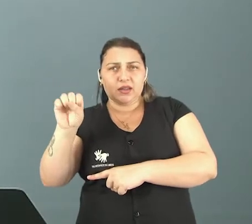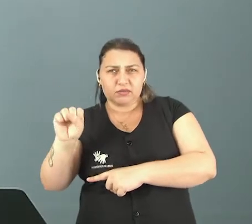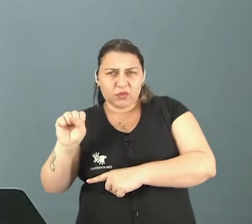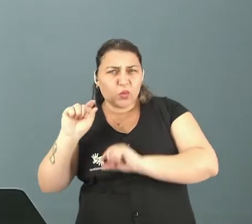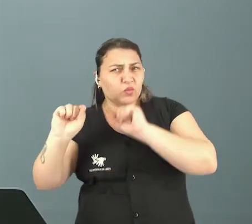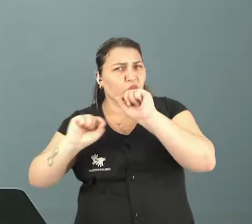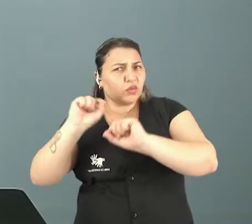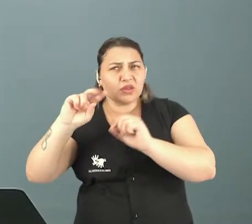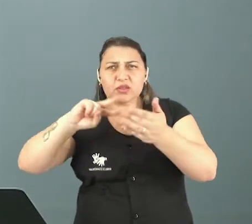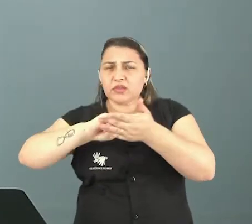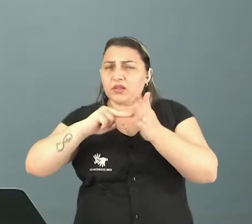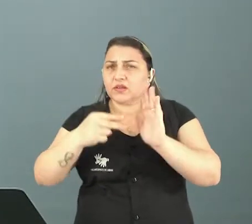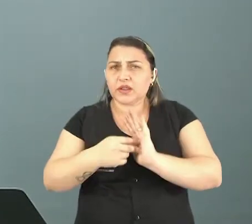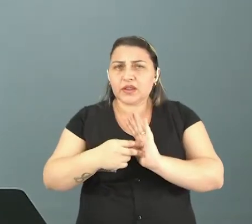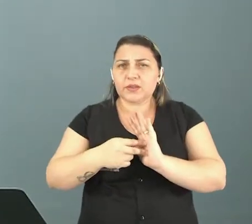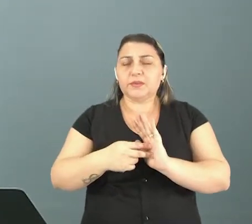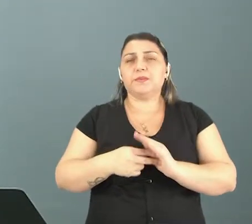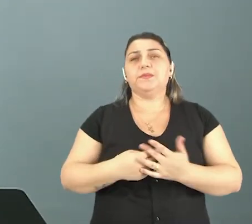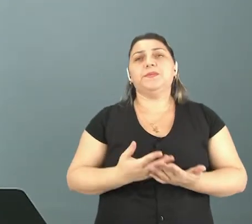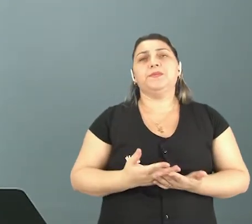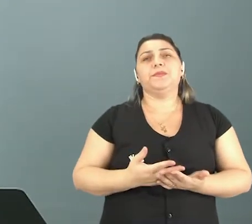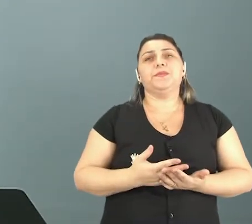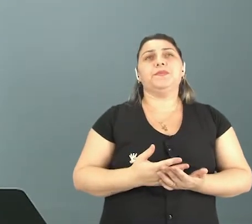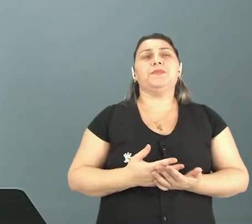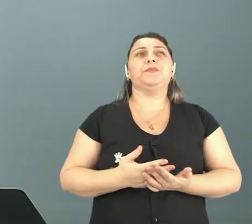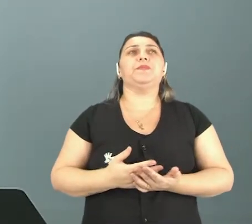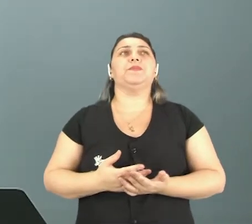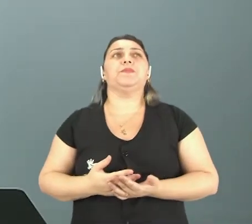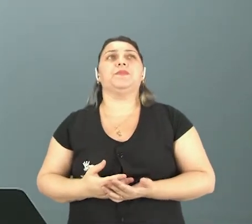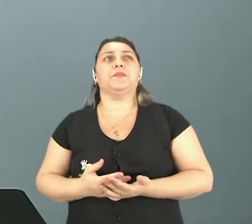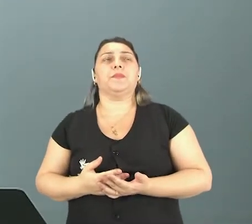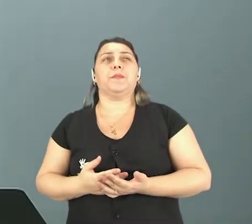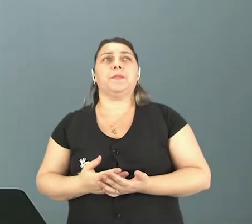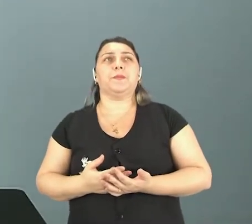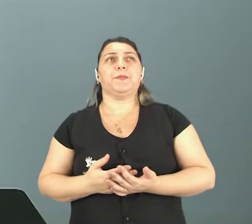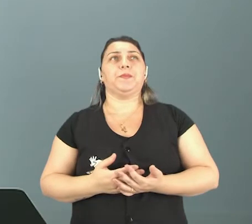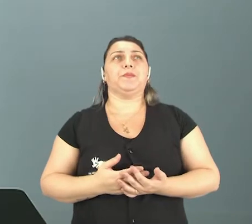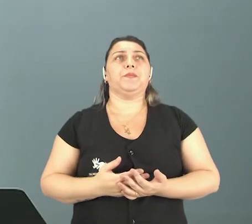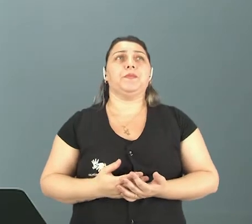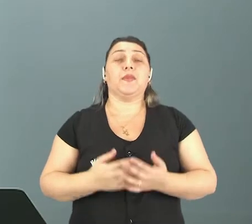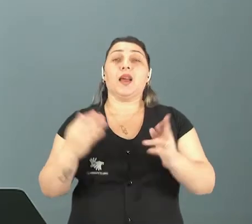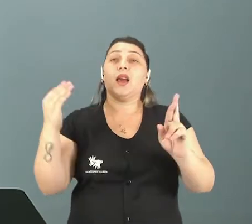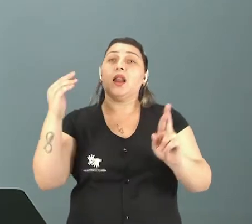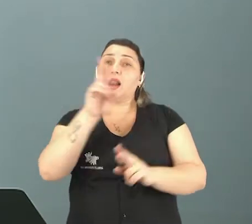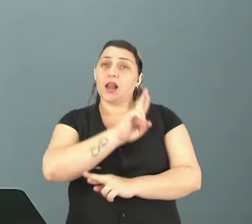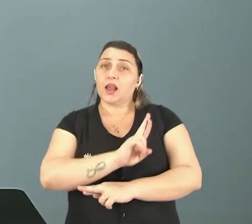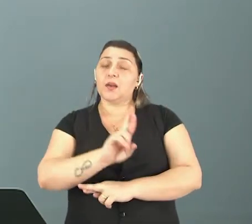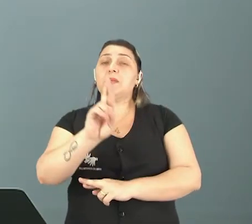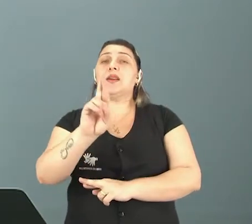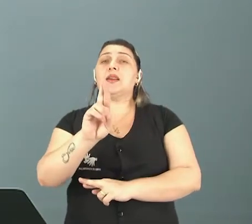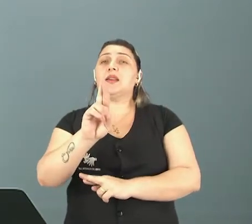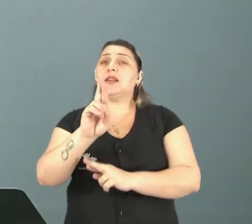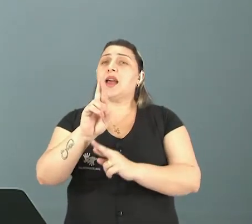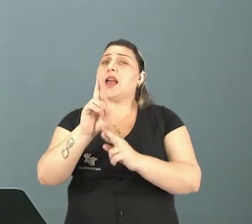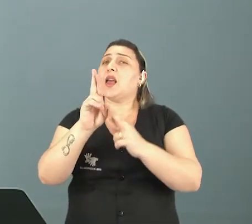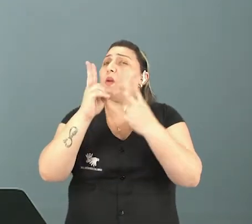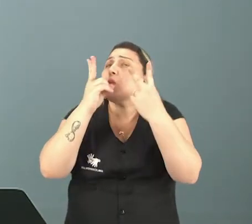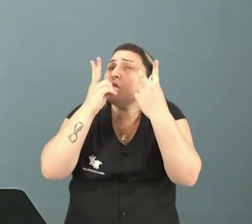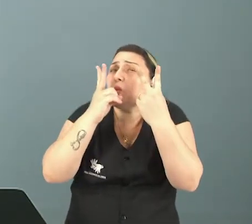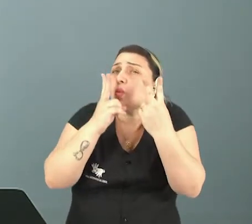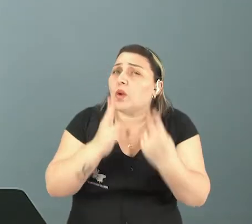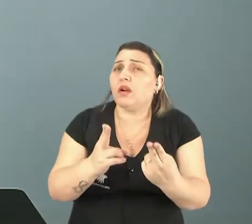Equivalentes, o que seria isso? Então, as frações equivalentes, elas representam a mesma